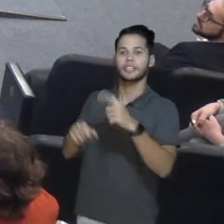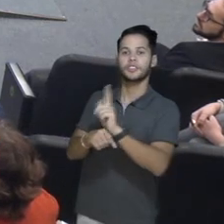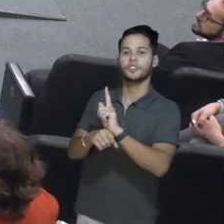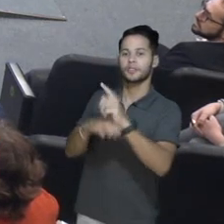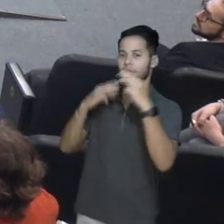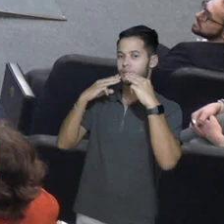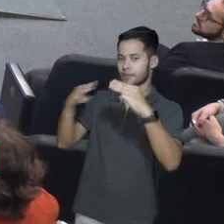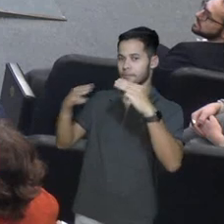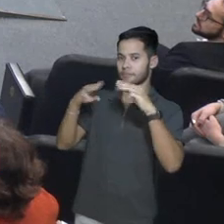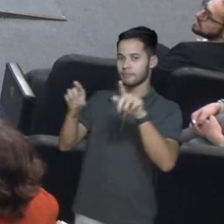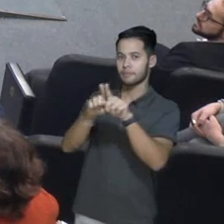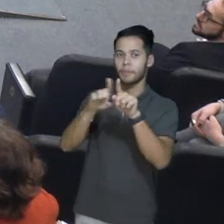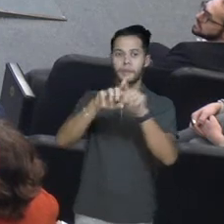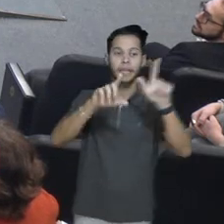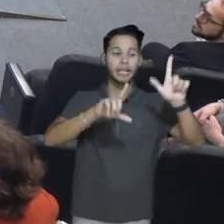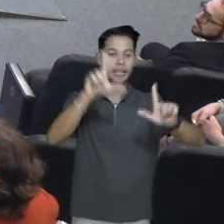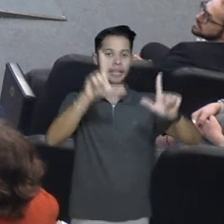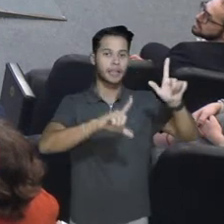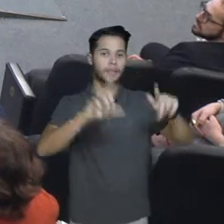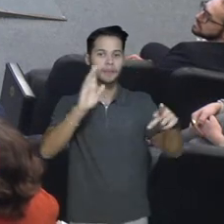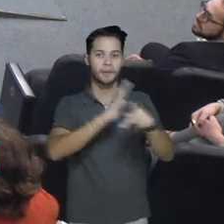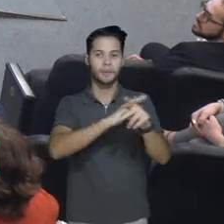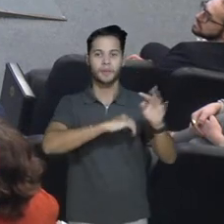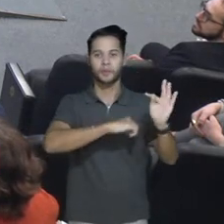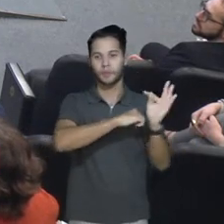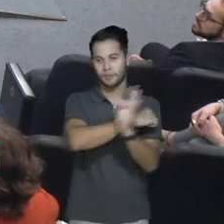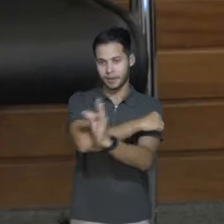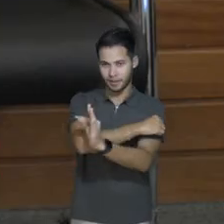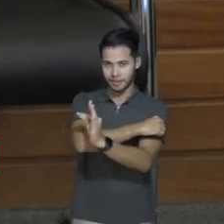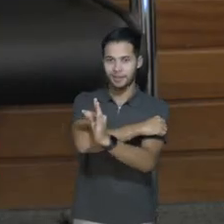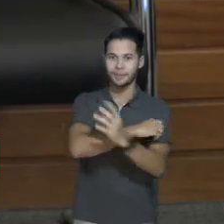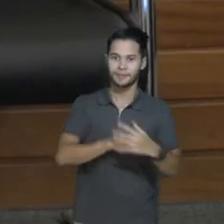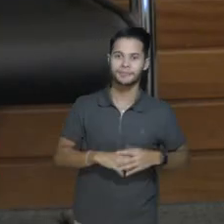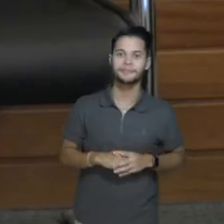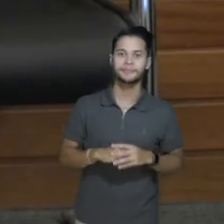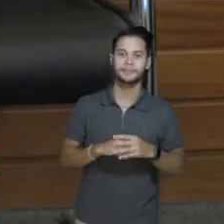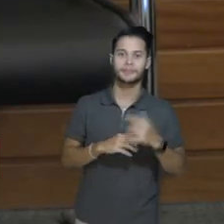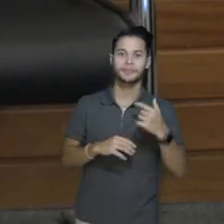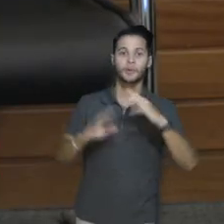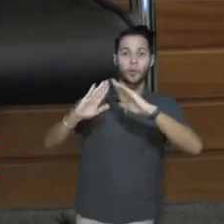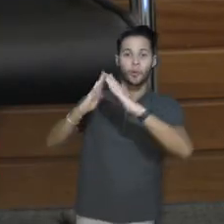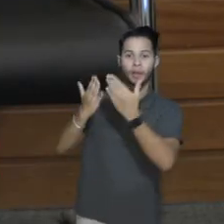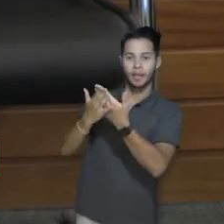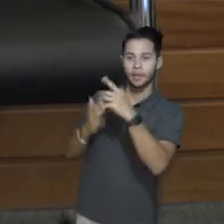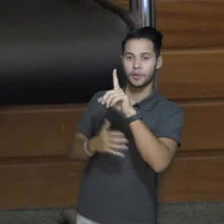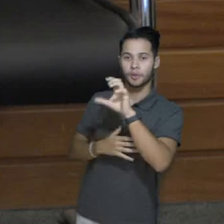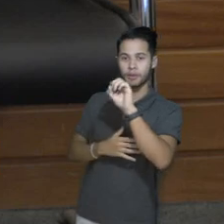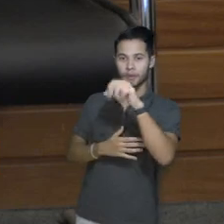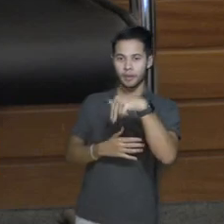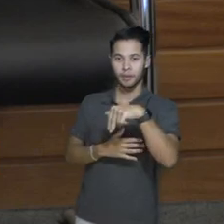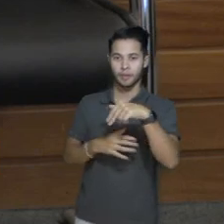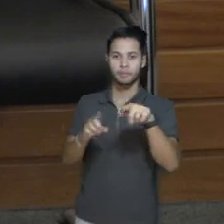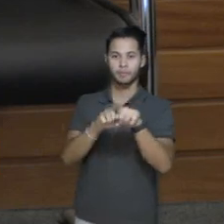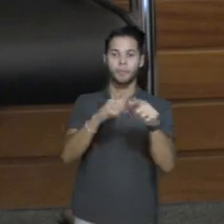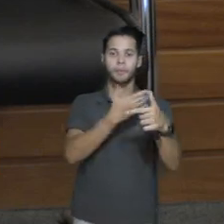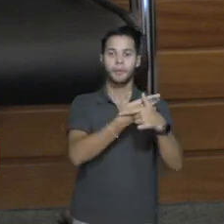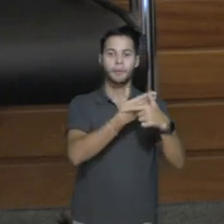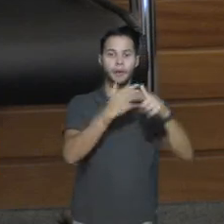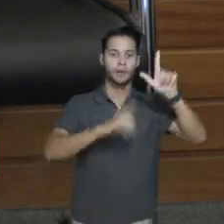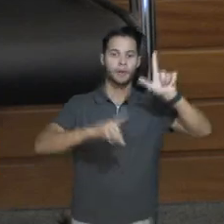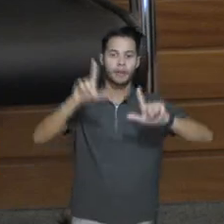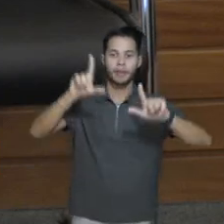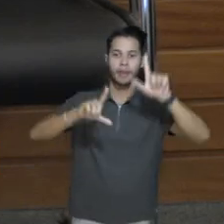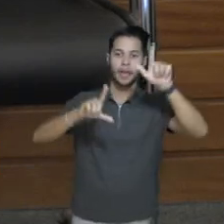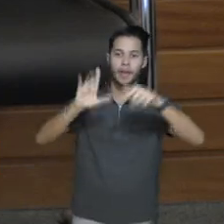unitv lá de tubarão que também faz parte da fundação inover su Colégio Deon e o papel da TV hoje tá sendo divulgar o